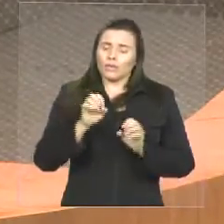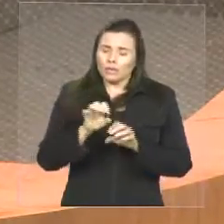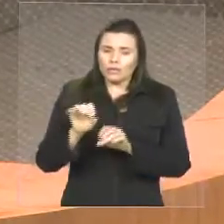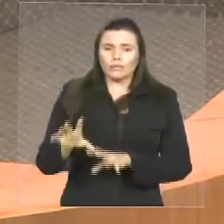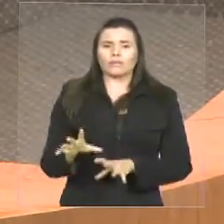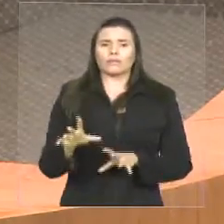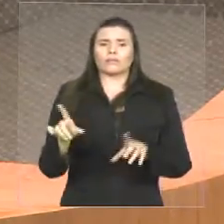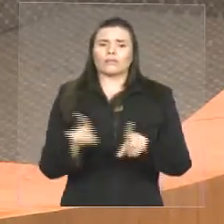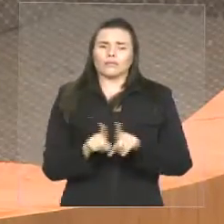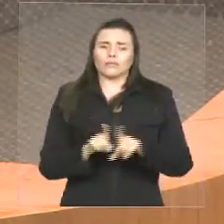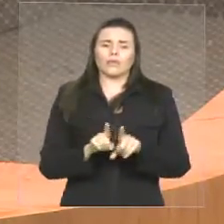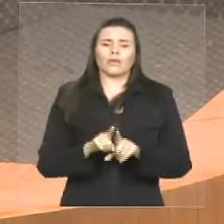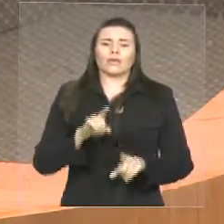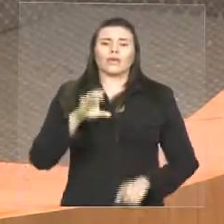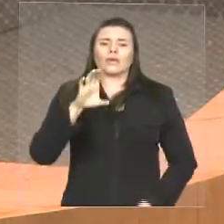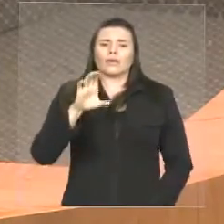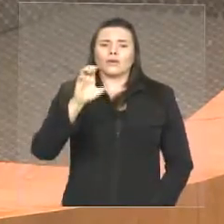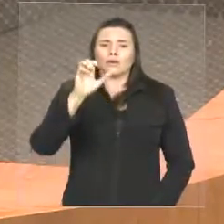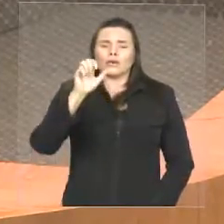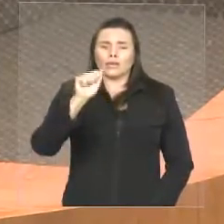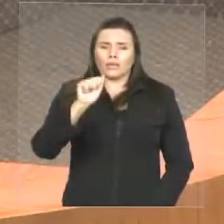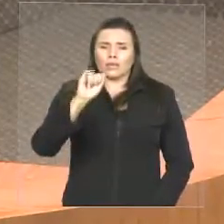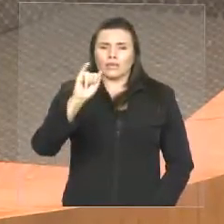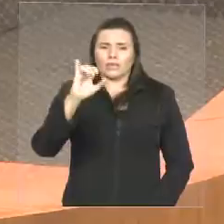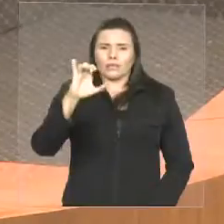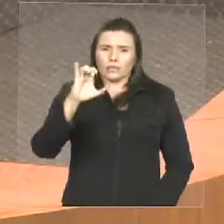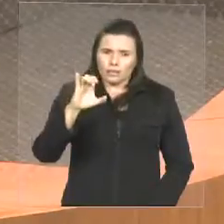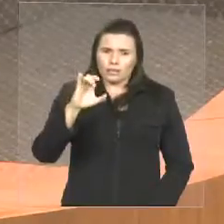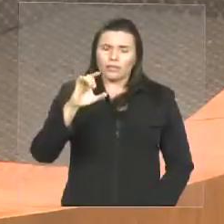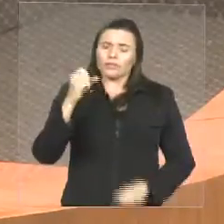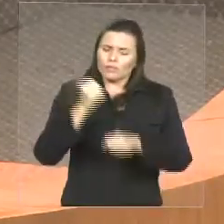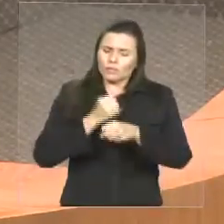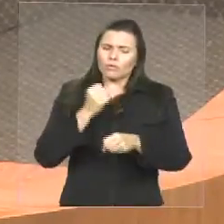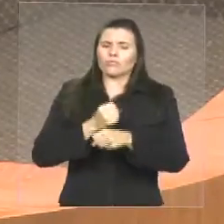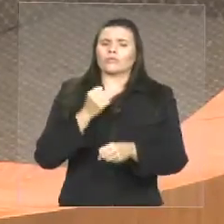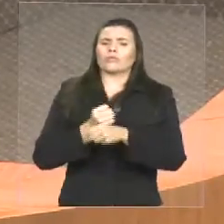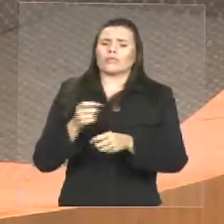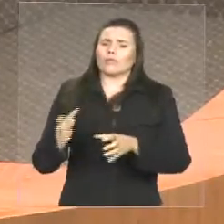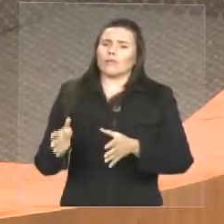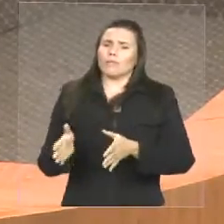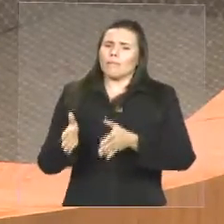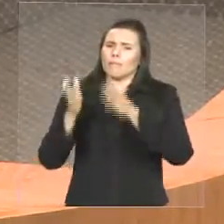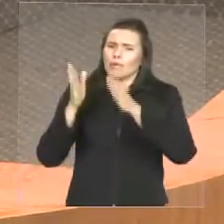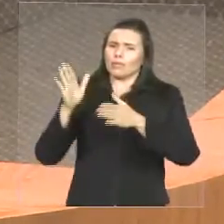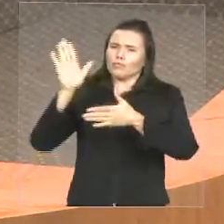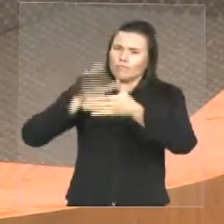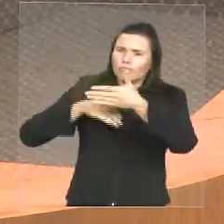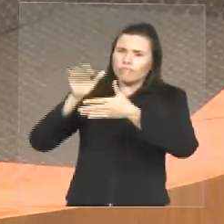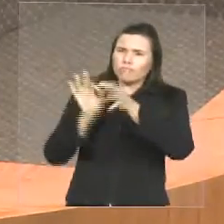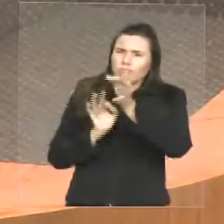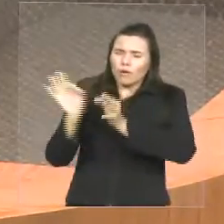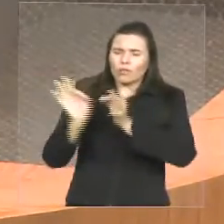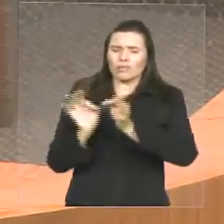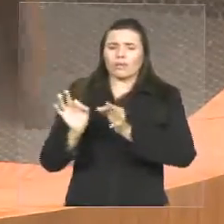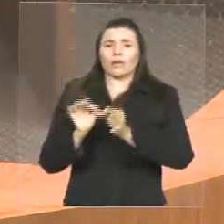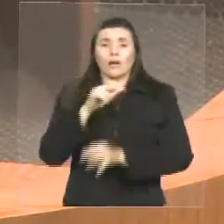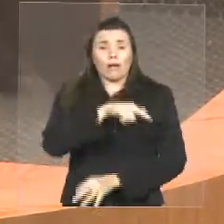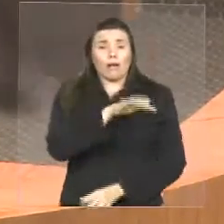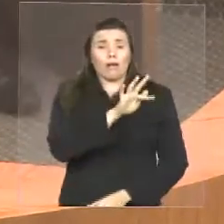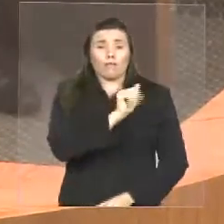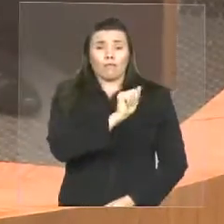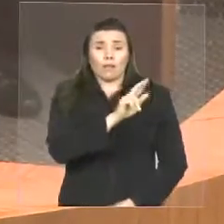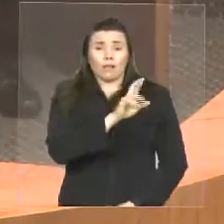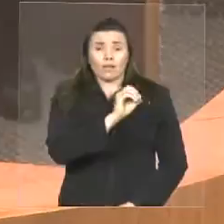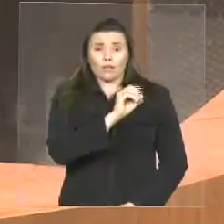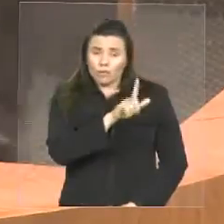de Pindaré Mirim. Nós já estamos pedindo, junto à Secretaria de Educação, para que tanto o farol possa ser